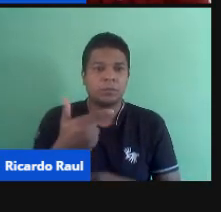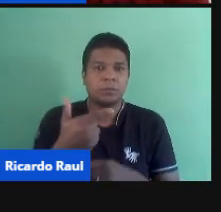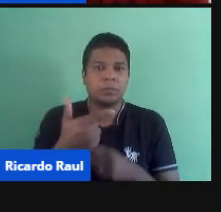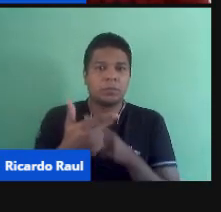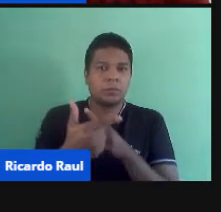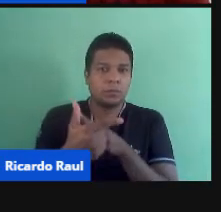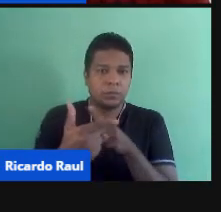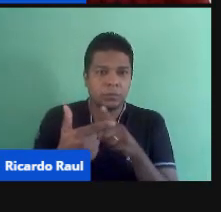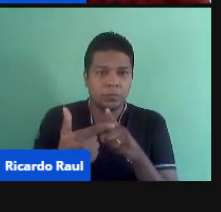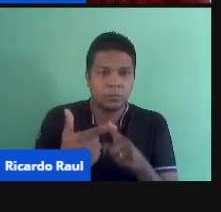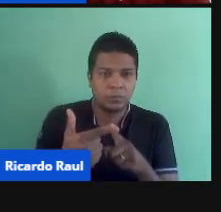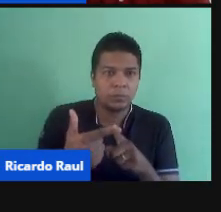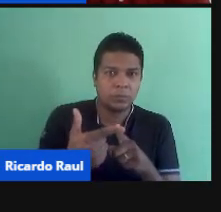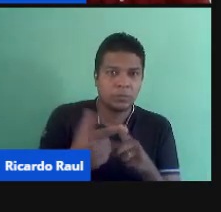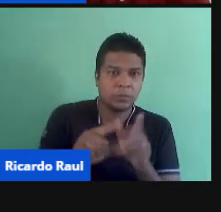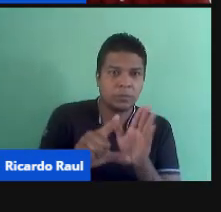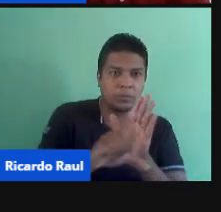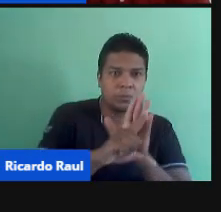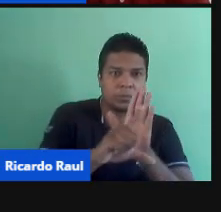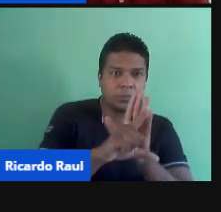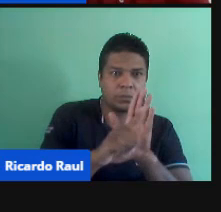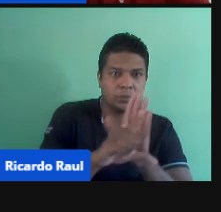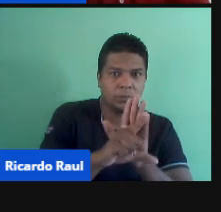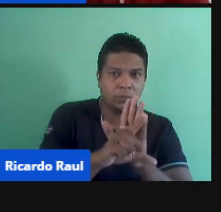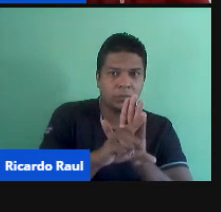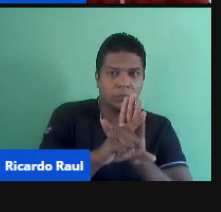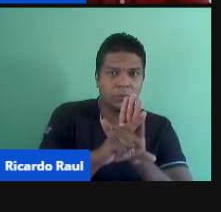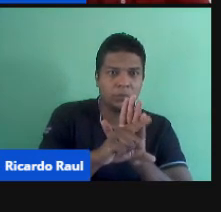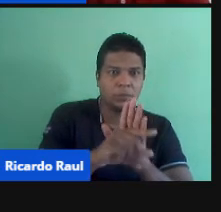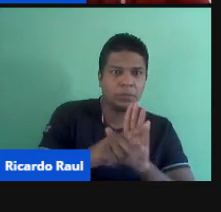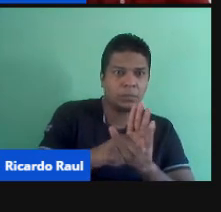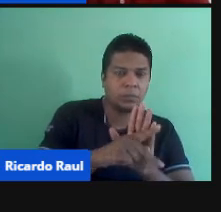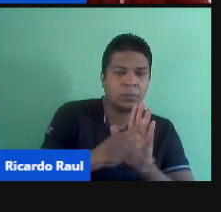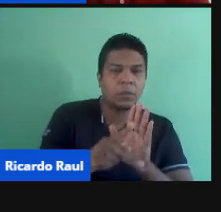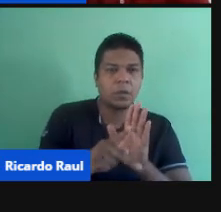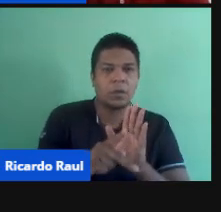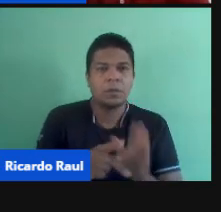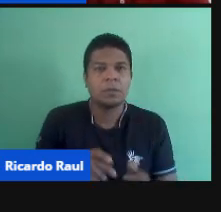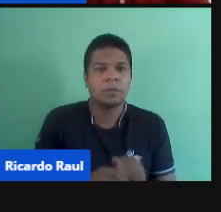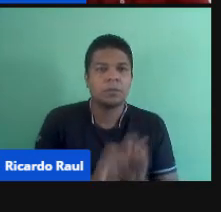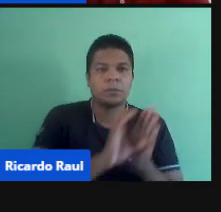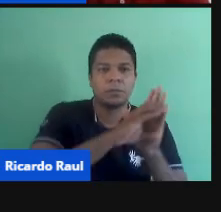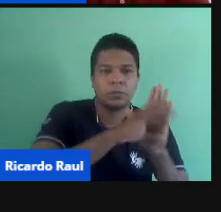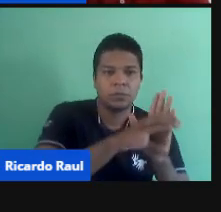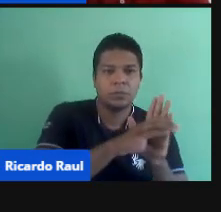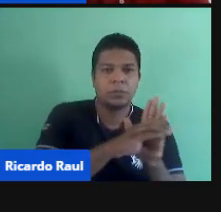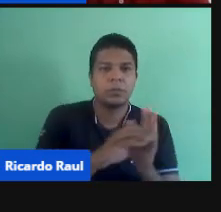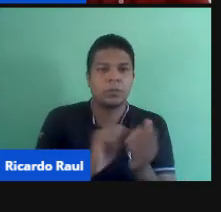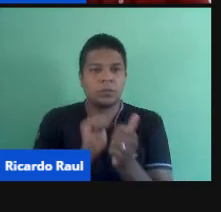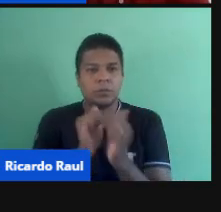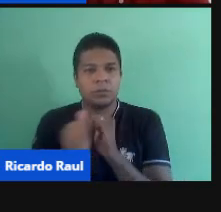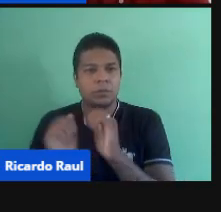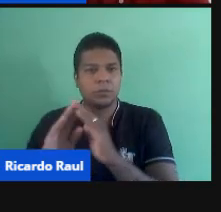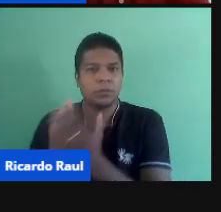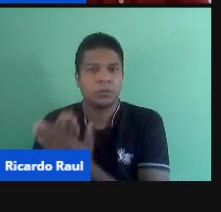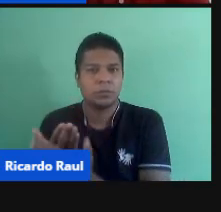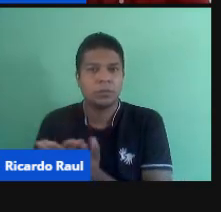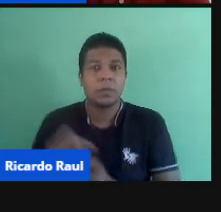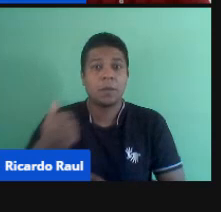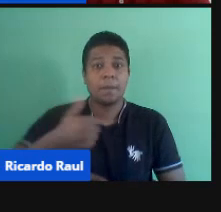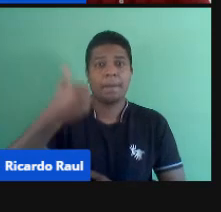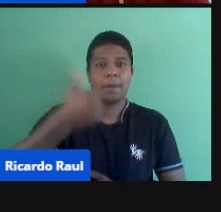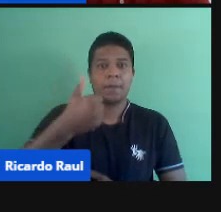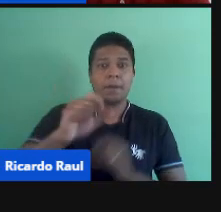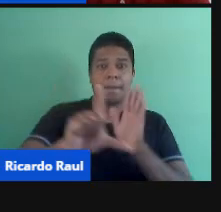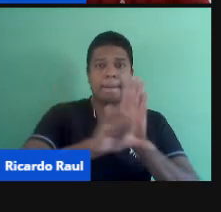dois norteadores legais que conceituam o desporto escolar. O primeiro deles é